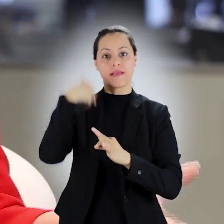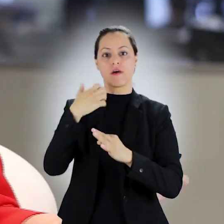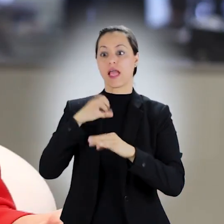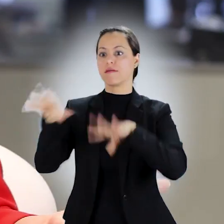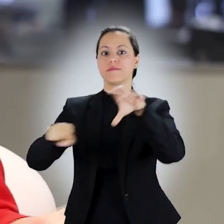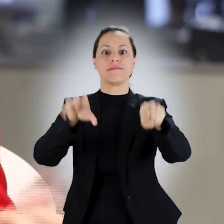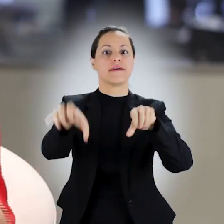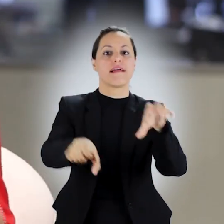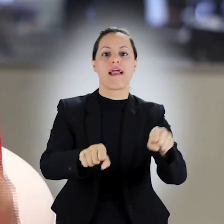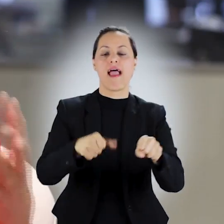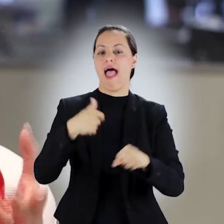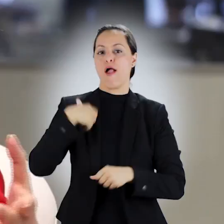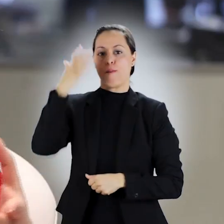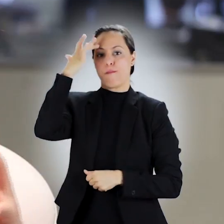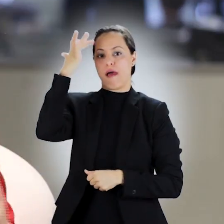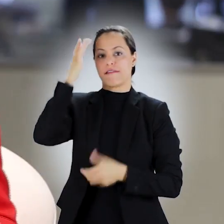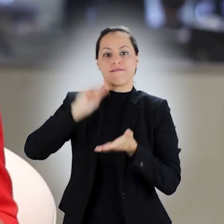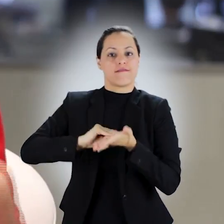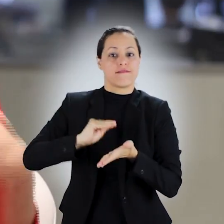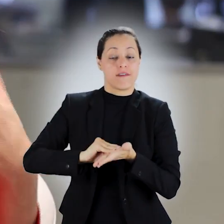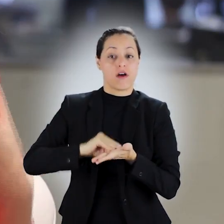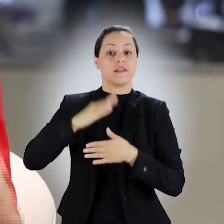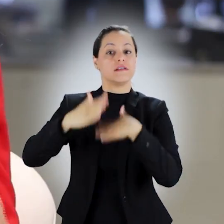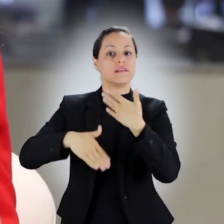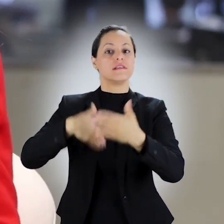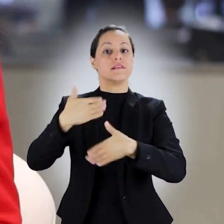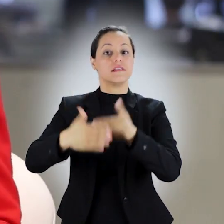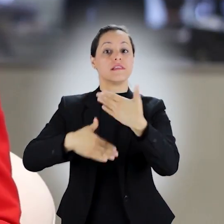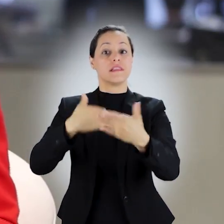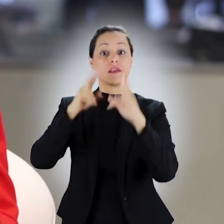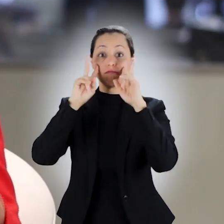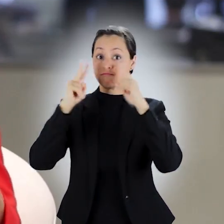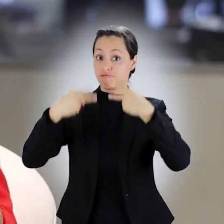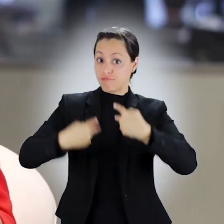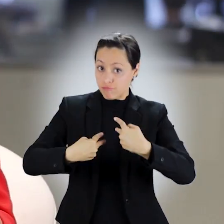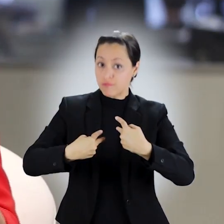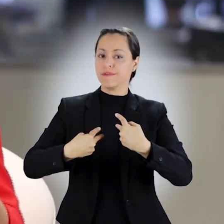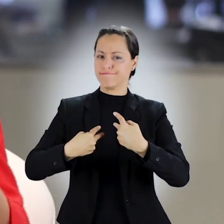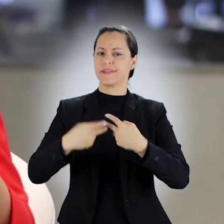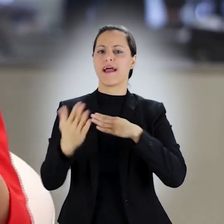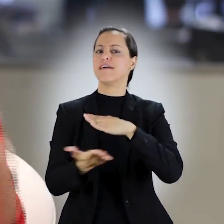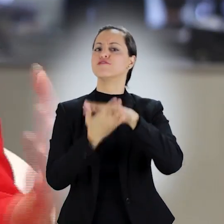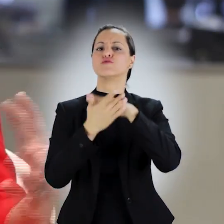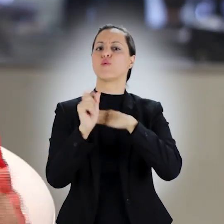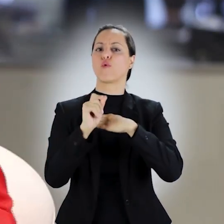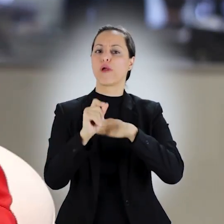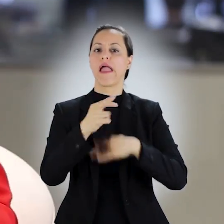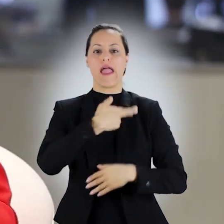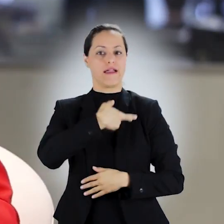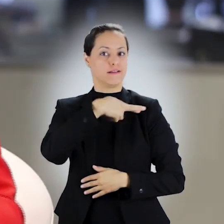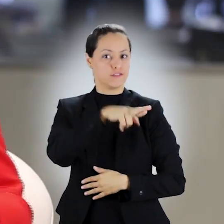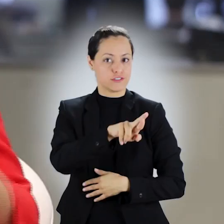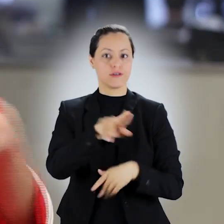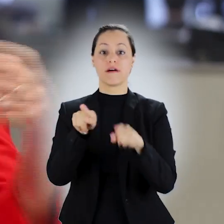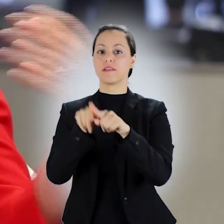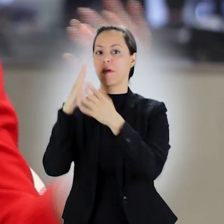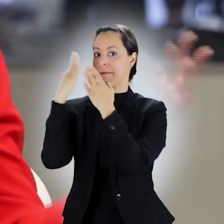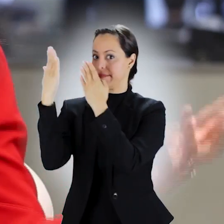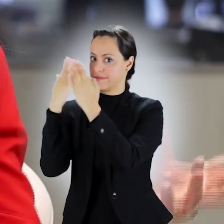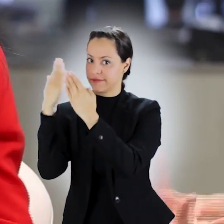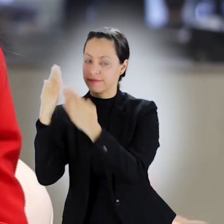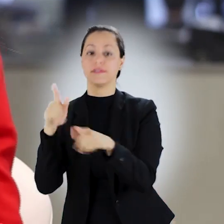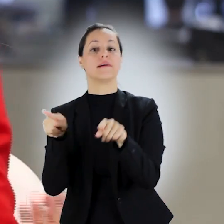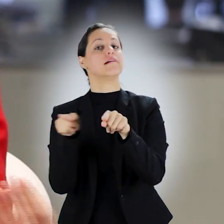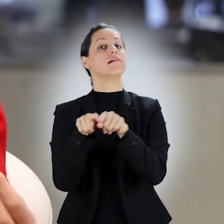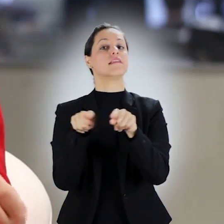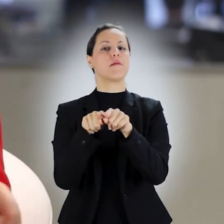tentando abraçar o mundo, que era a imaturidade. Com o tempo e com o autoconhecimento, e aí vai de tudo, desde religião até sessões